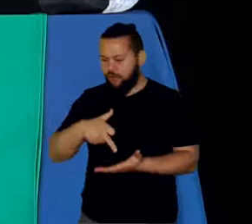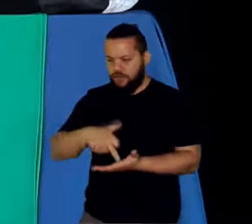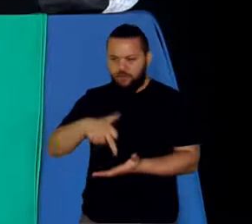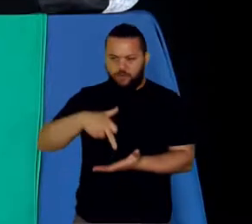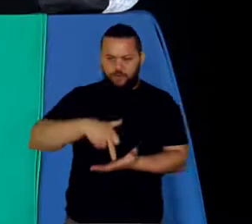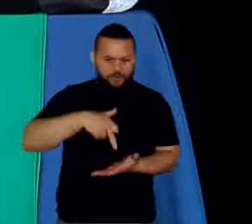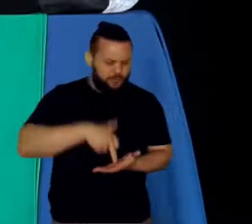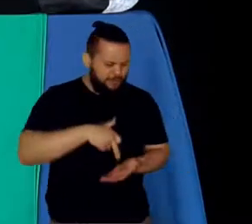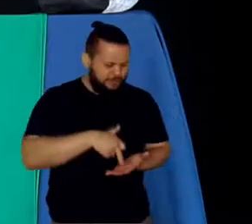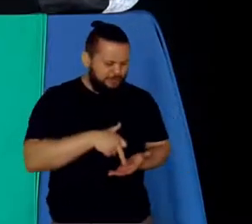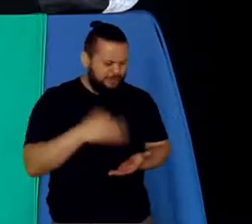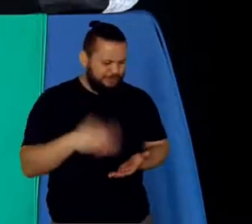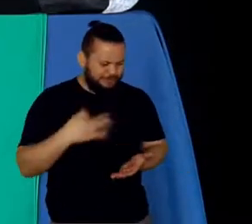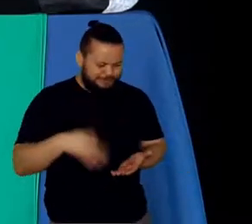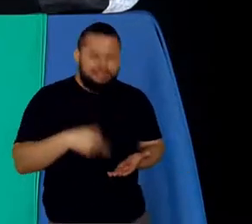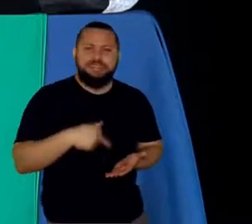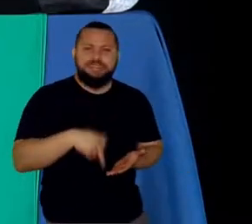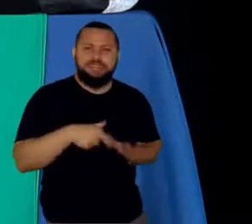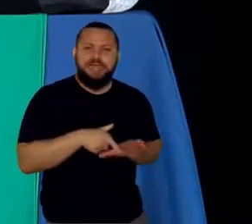Ai.